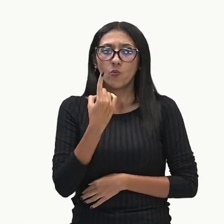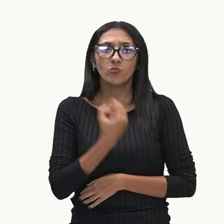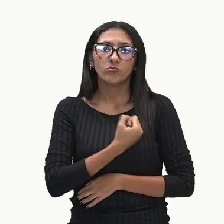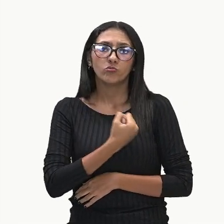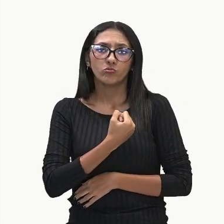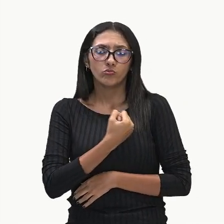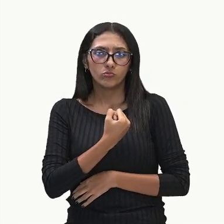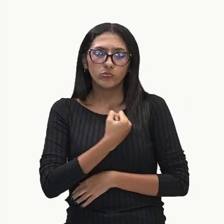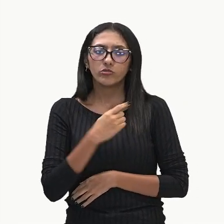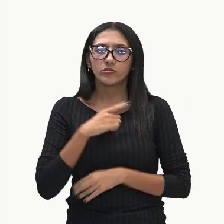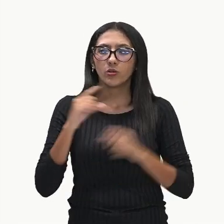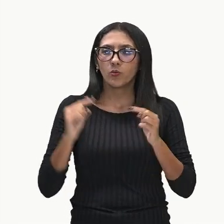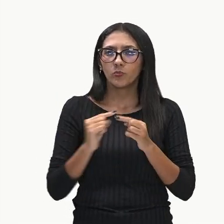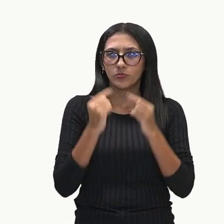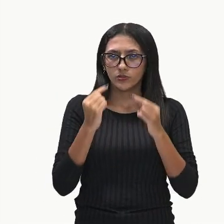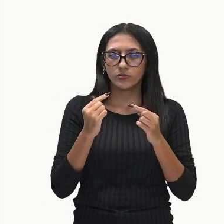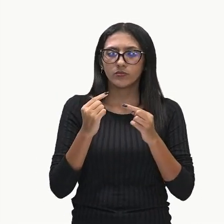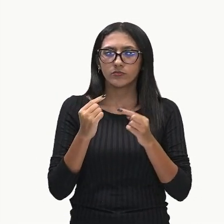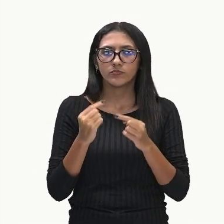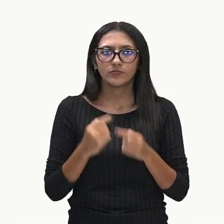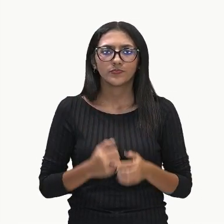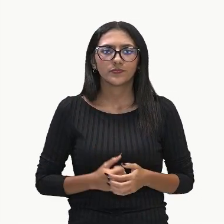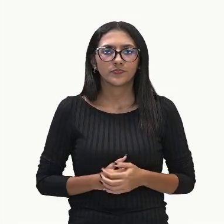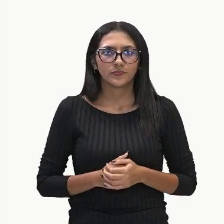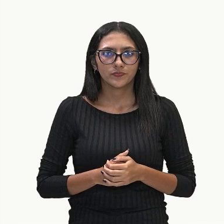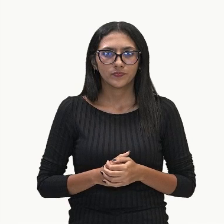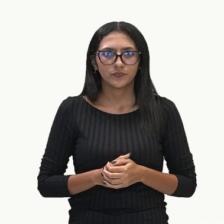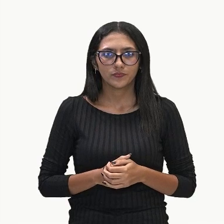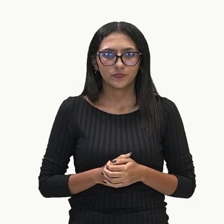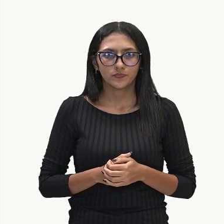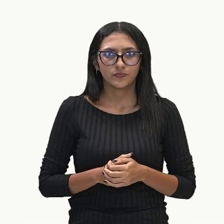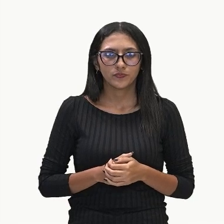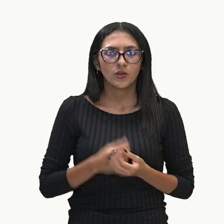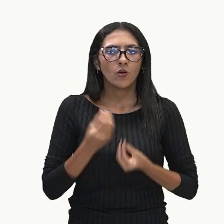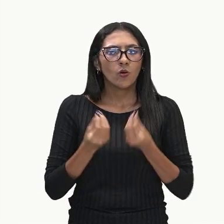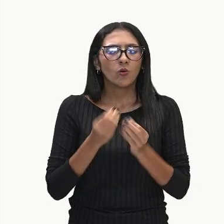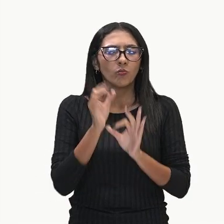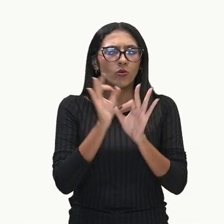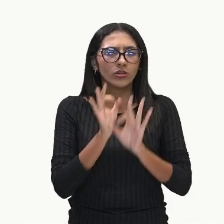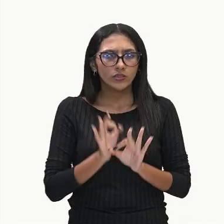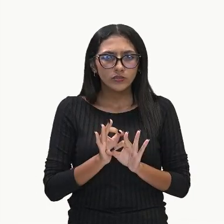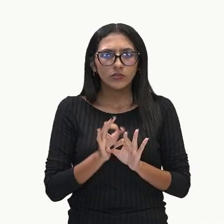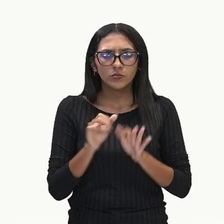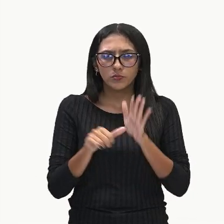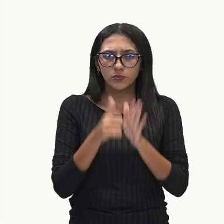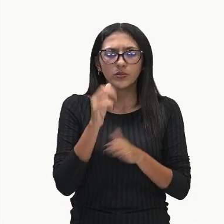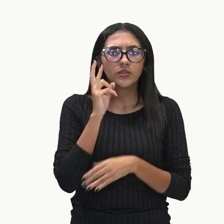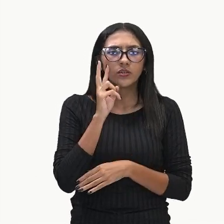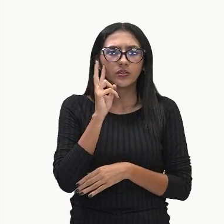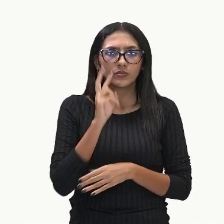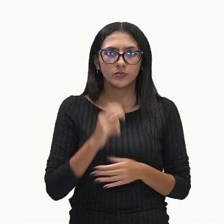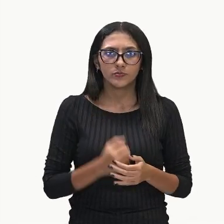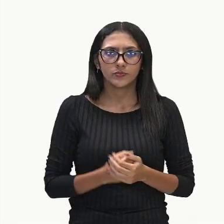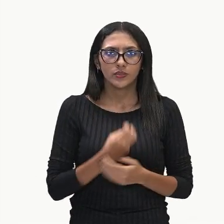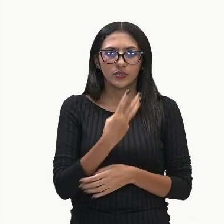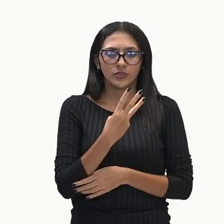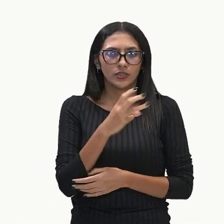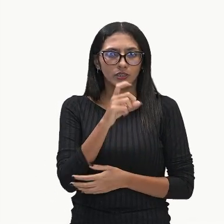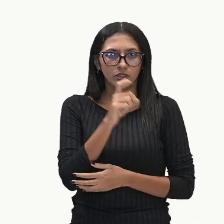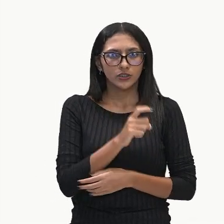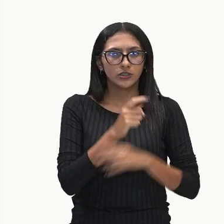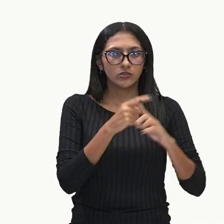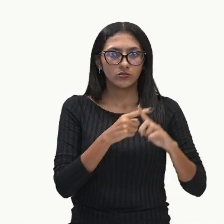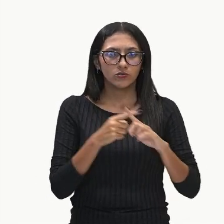quê? Zero. Qual é a forma fatorada que nós temos? Lá no passo 1, 3x, que